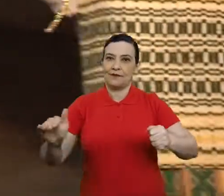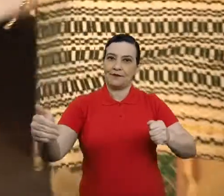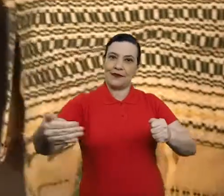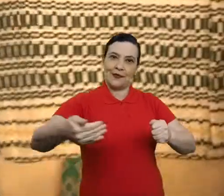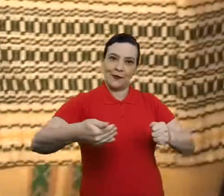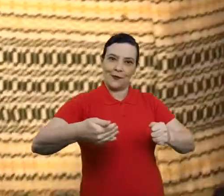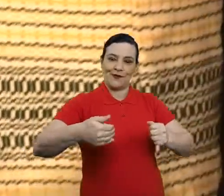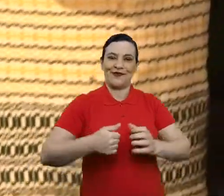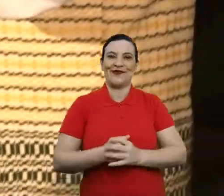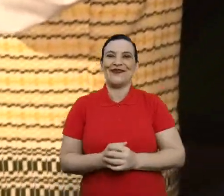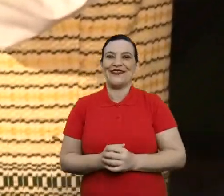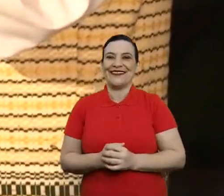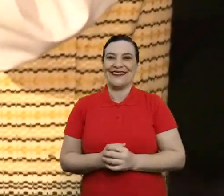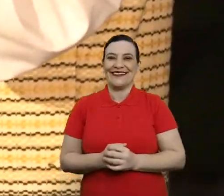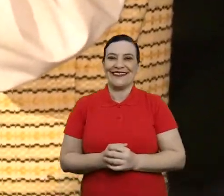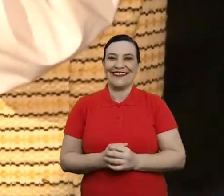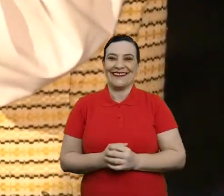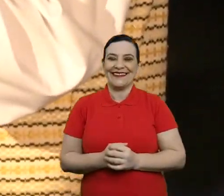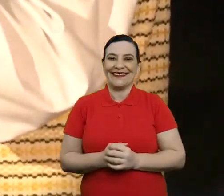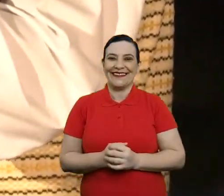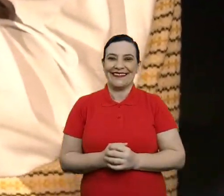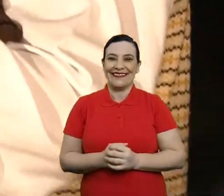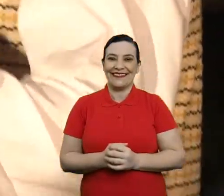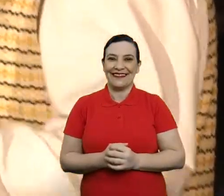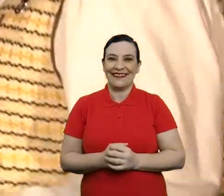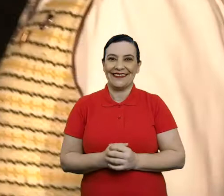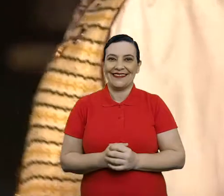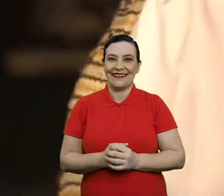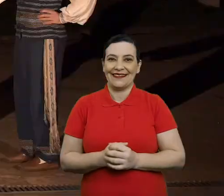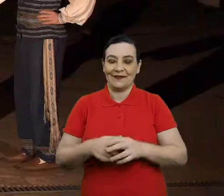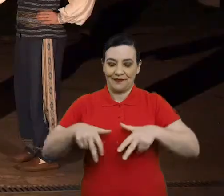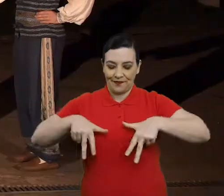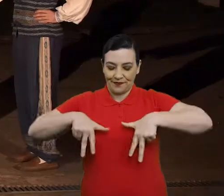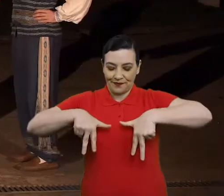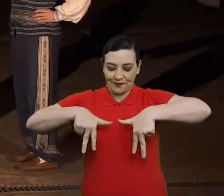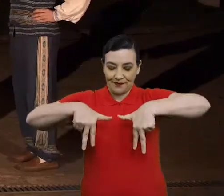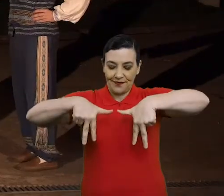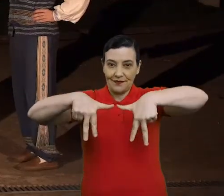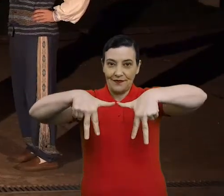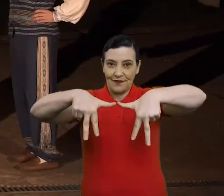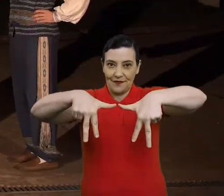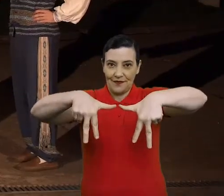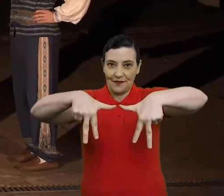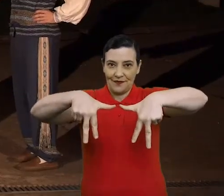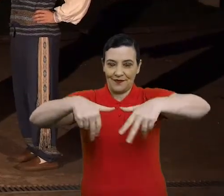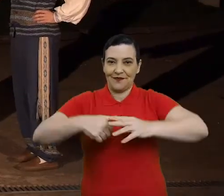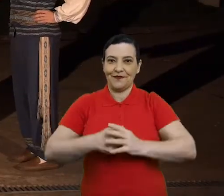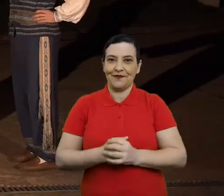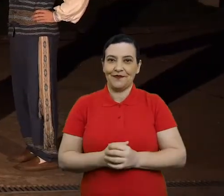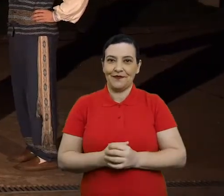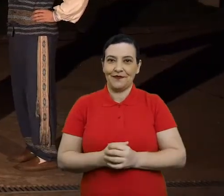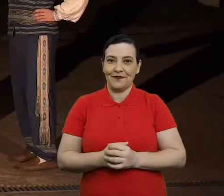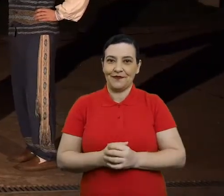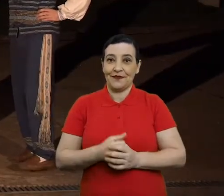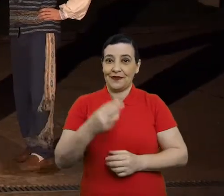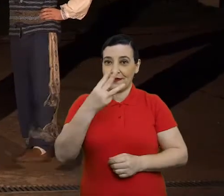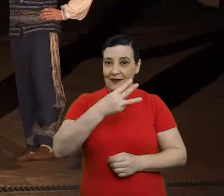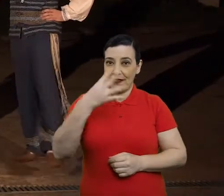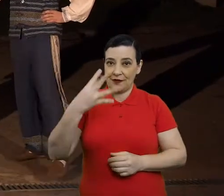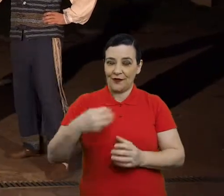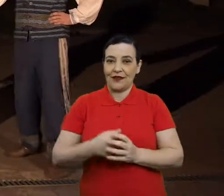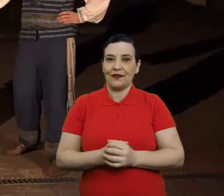e aí é diferente. Então, indo para dentro da roda, vamos lá, de novo. Tris